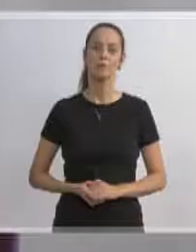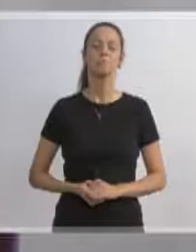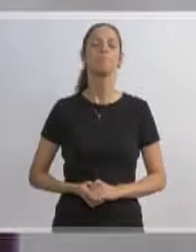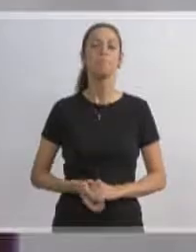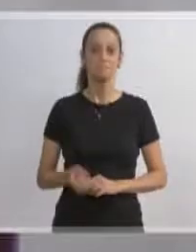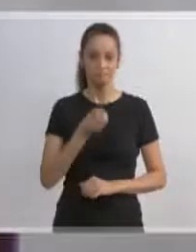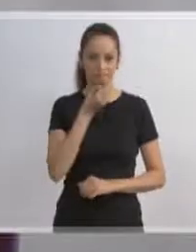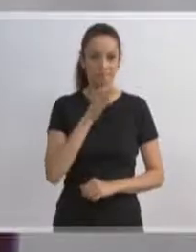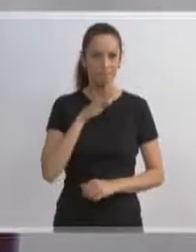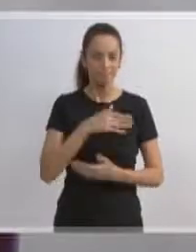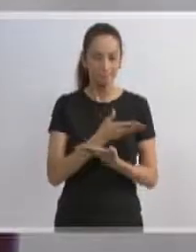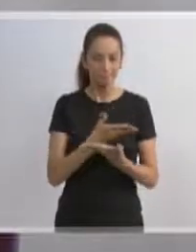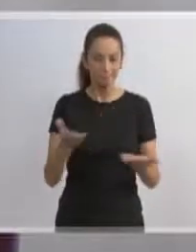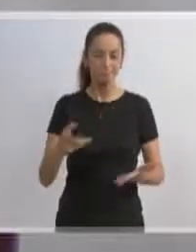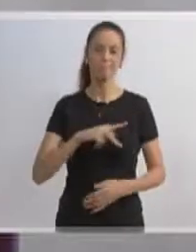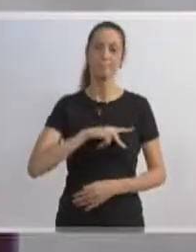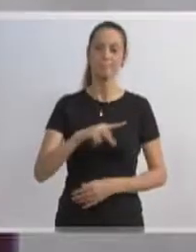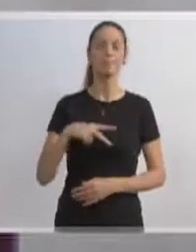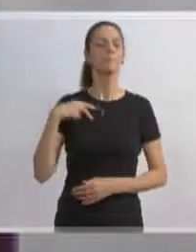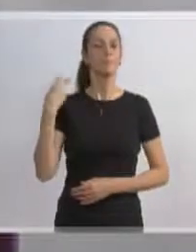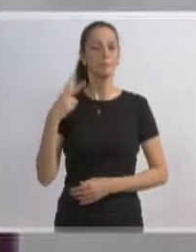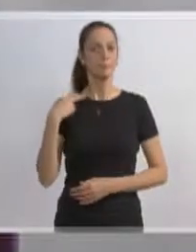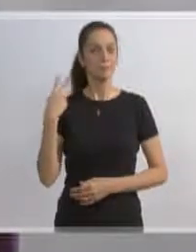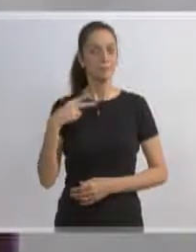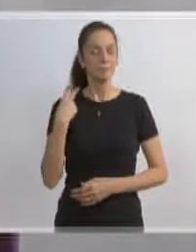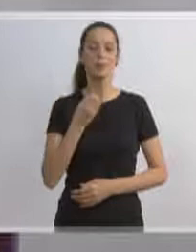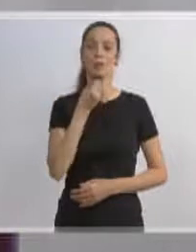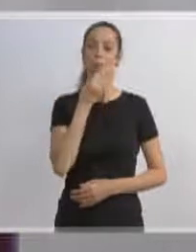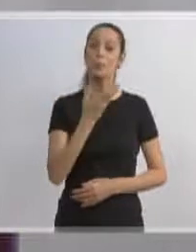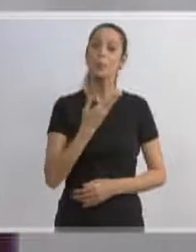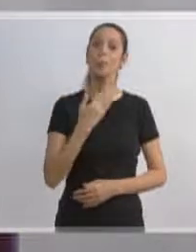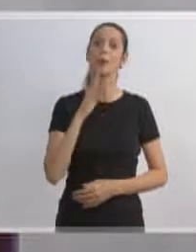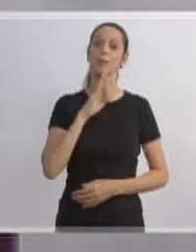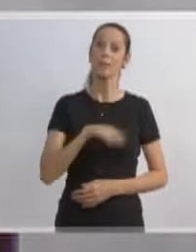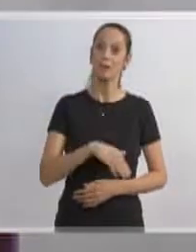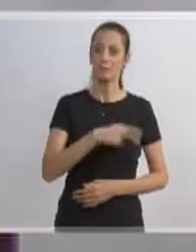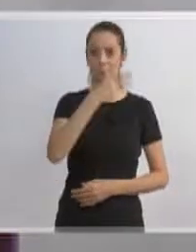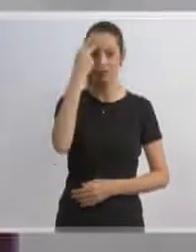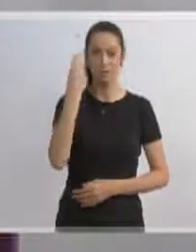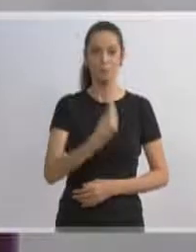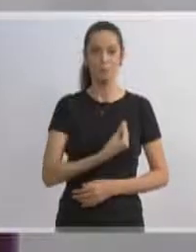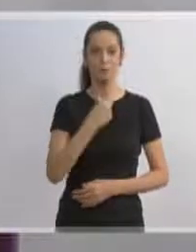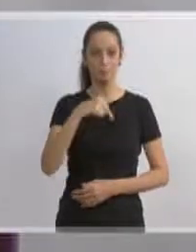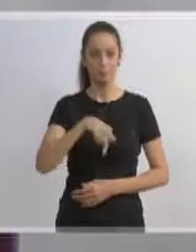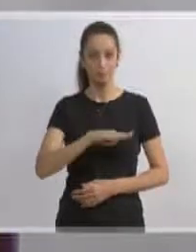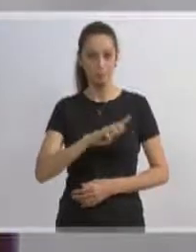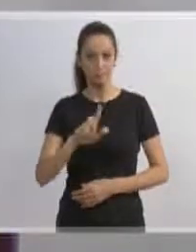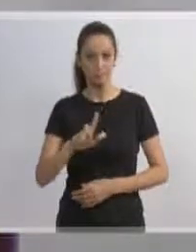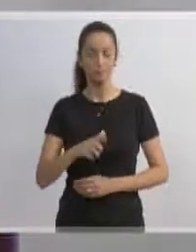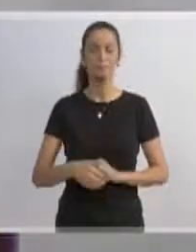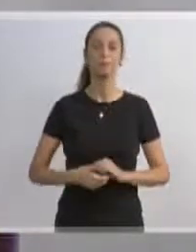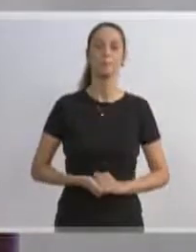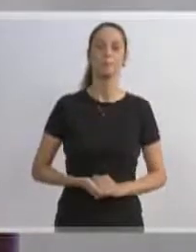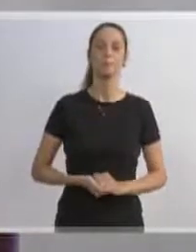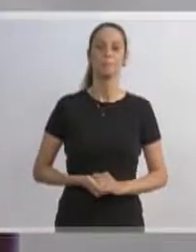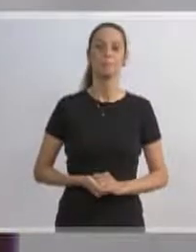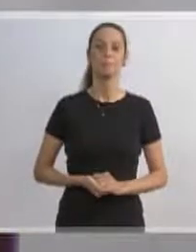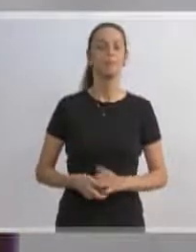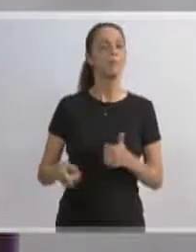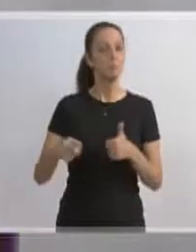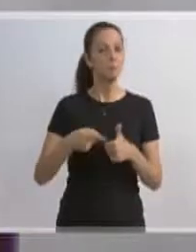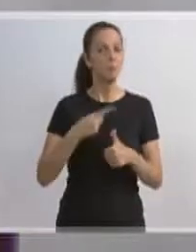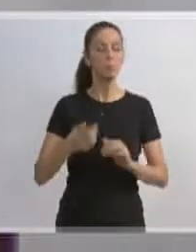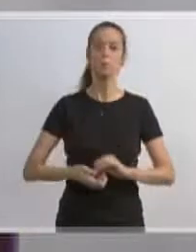Boa tarde, presidente. Boa tarde a todos os colegas vereadores. Boa tarde a toda a população da nossa cidade. Eu, primeiramente, quero aqui parabenizar